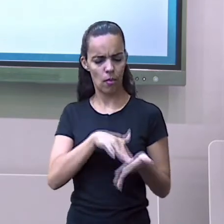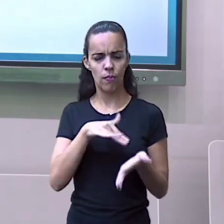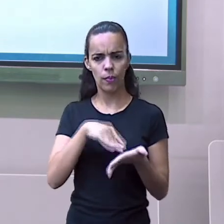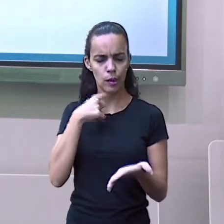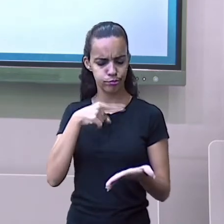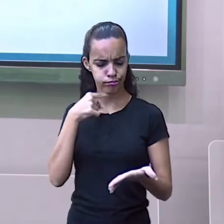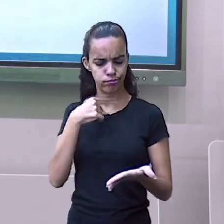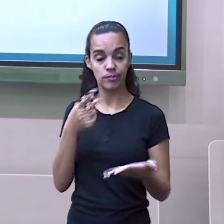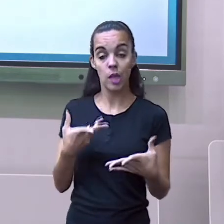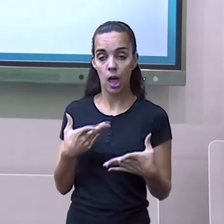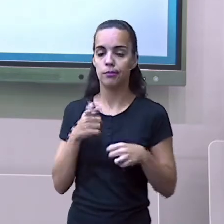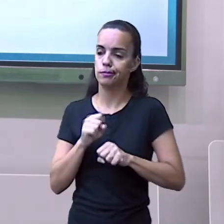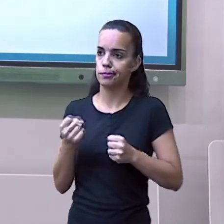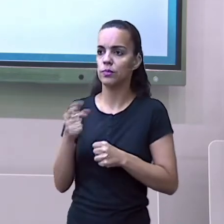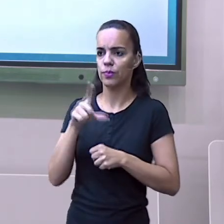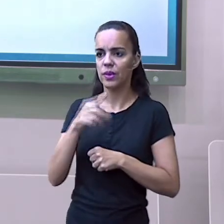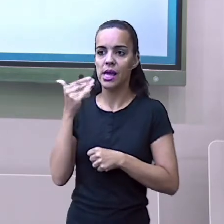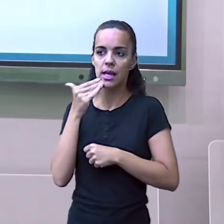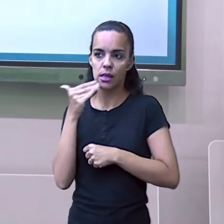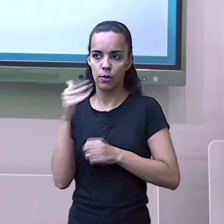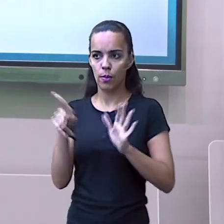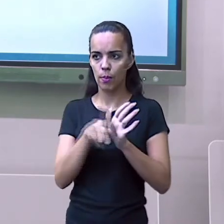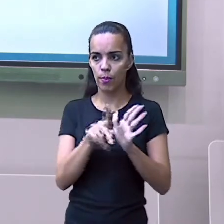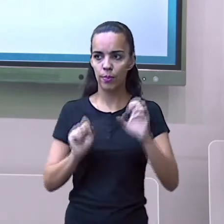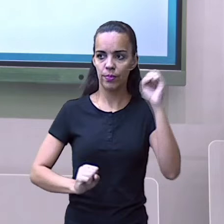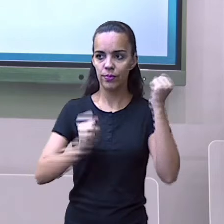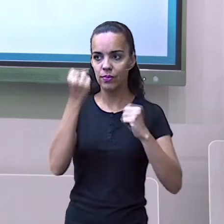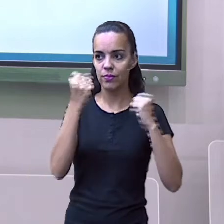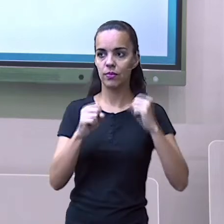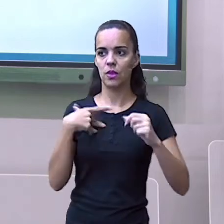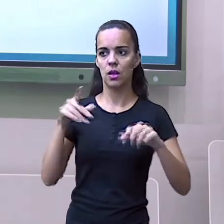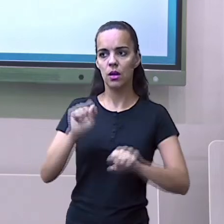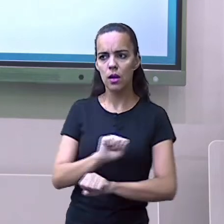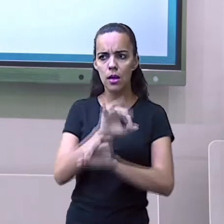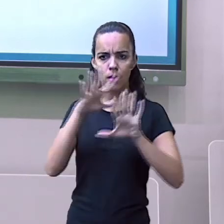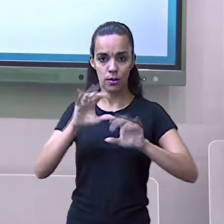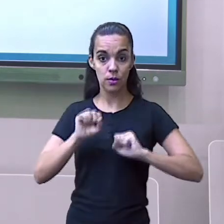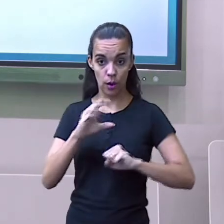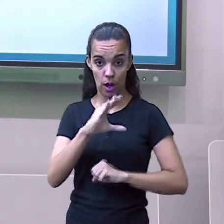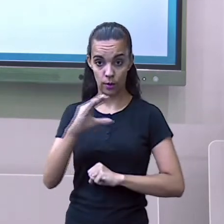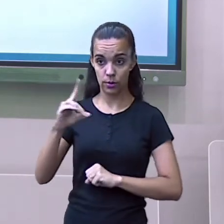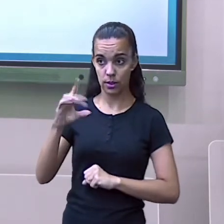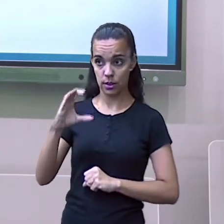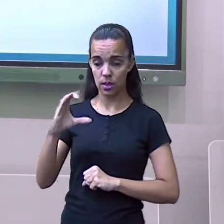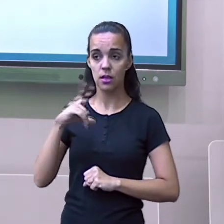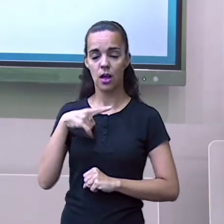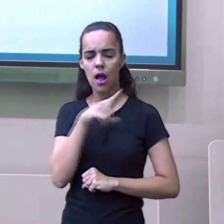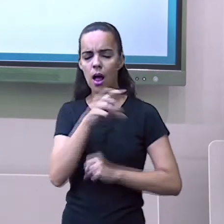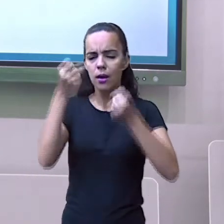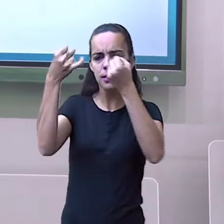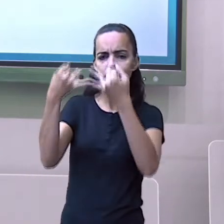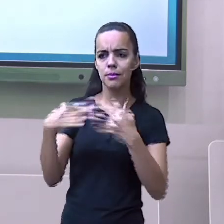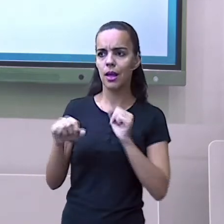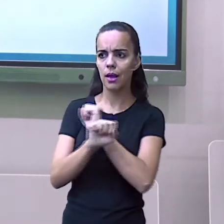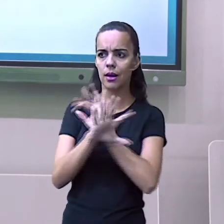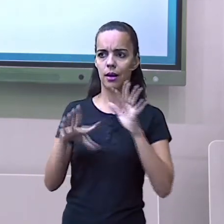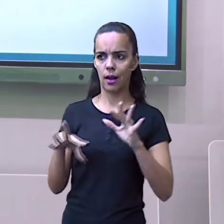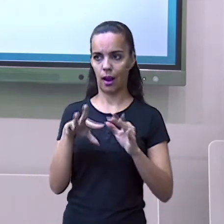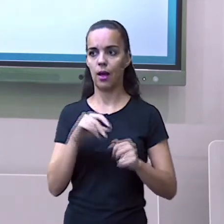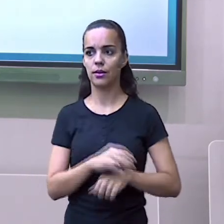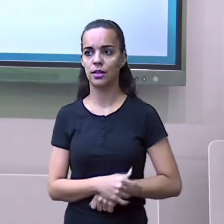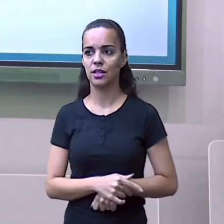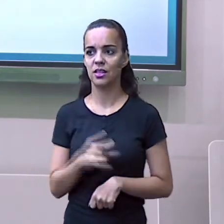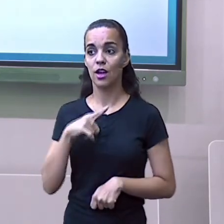assim. O Código de Defesa do Consumidor é bem claro quanto a isso. Ele diz que o consumidor tem